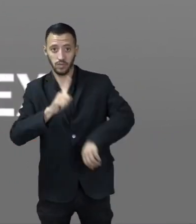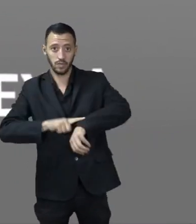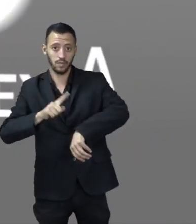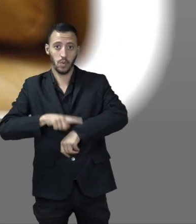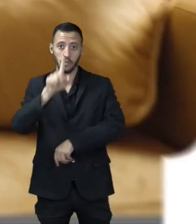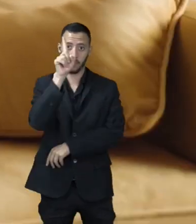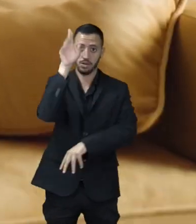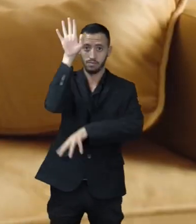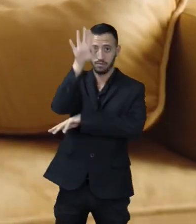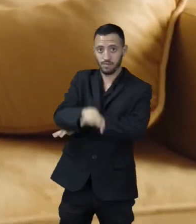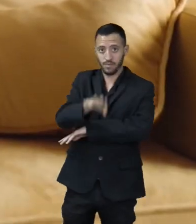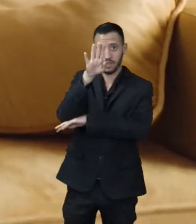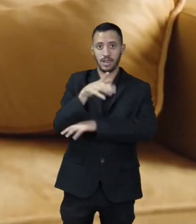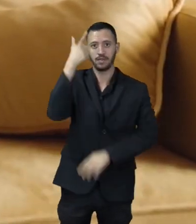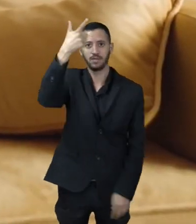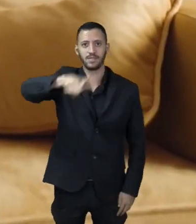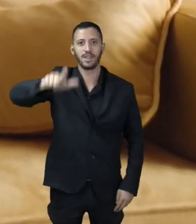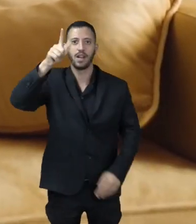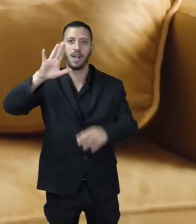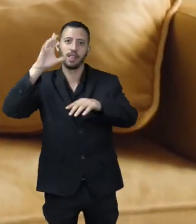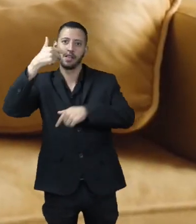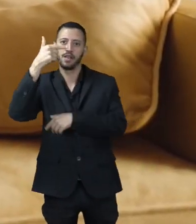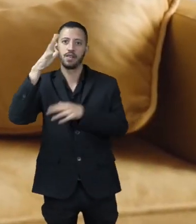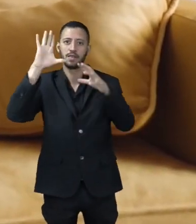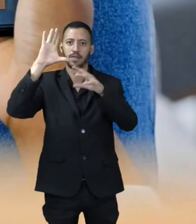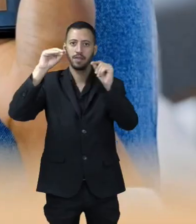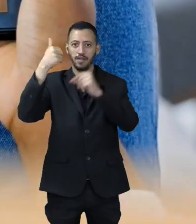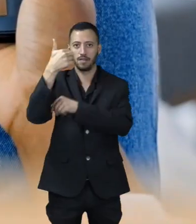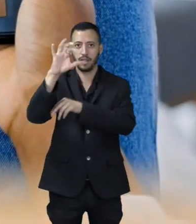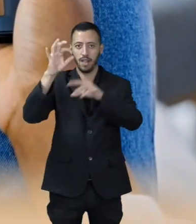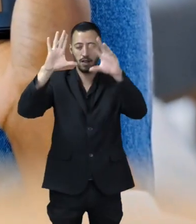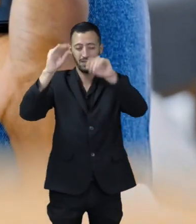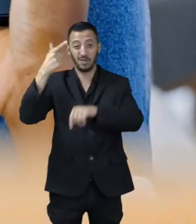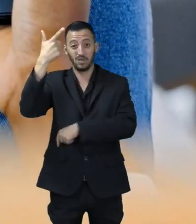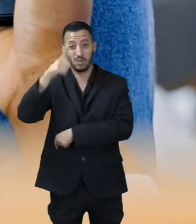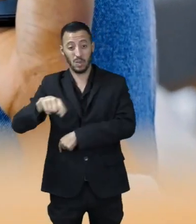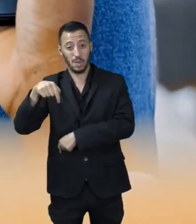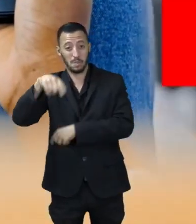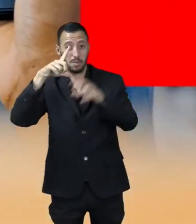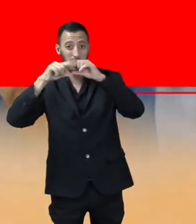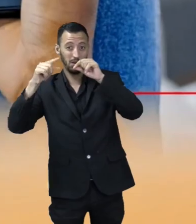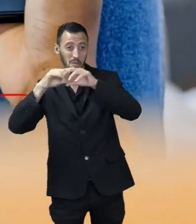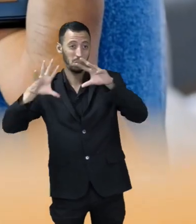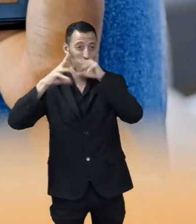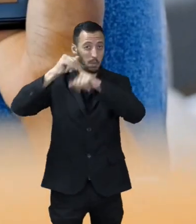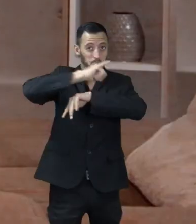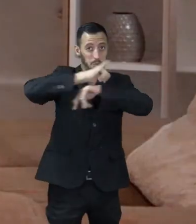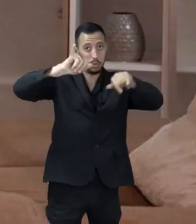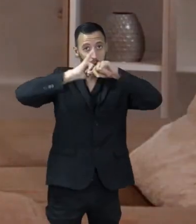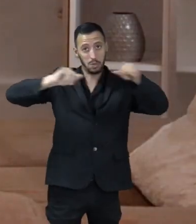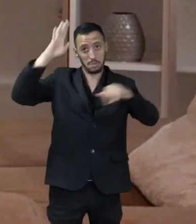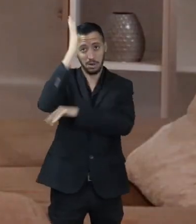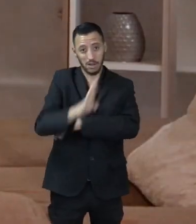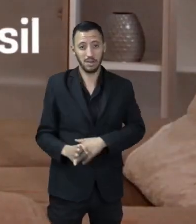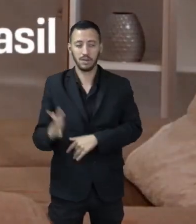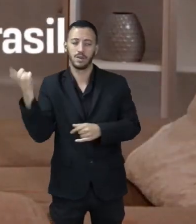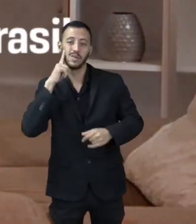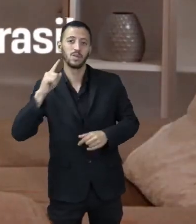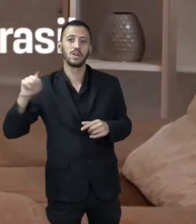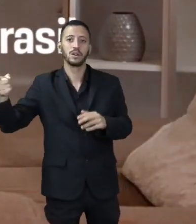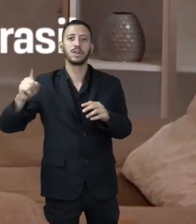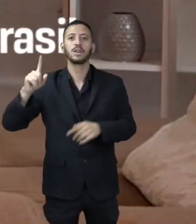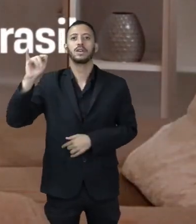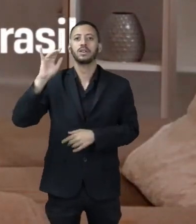horas, com reprise às 22 horas, direto de Brasília para todo o Brasil. Assista pelo canal do PT no